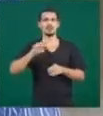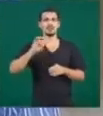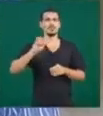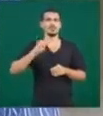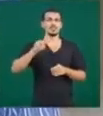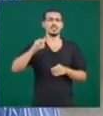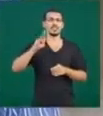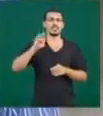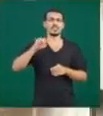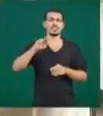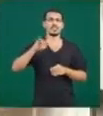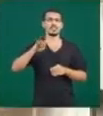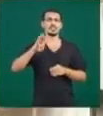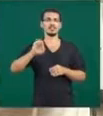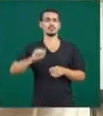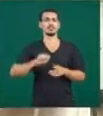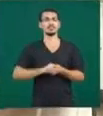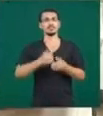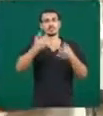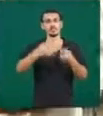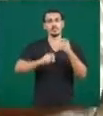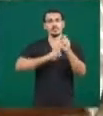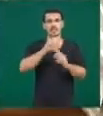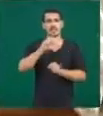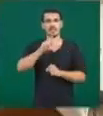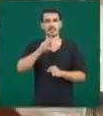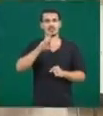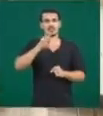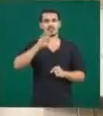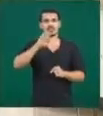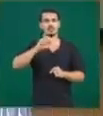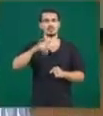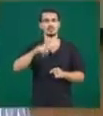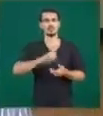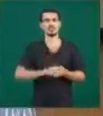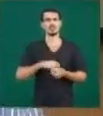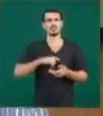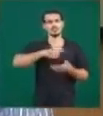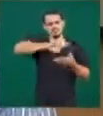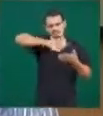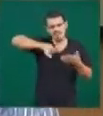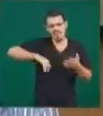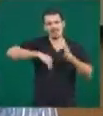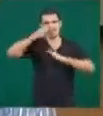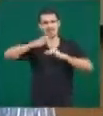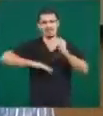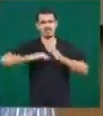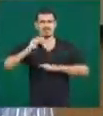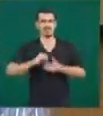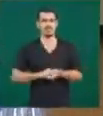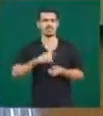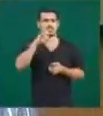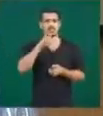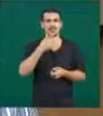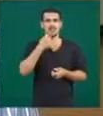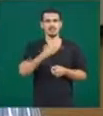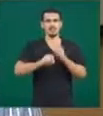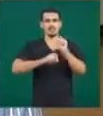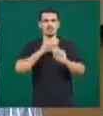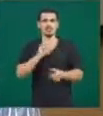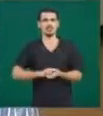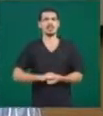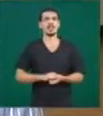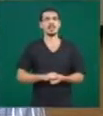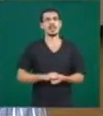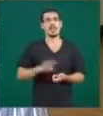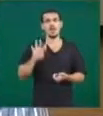que a Agrotap preparou uma programação com várias atividades. Um dia basicamente técnico, nós chamamos de quarto